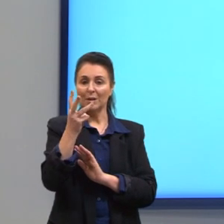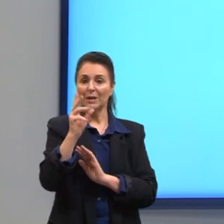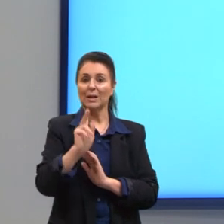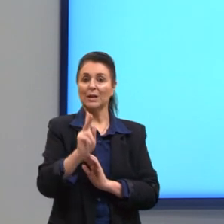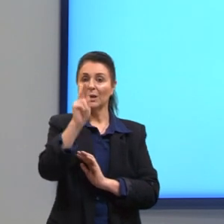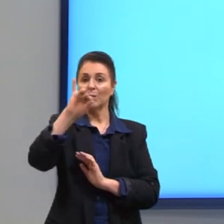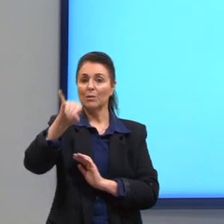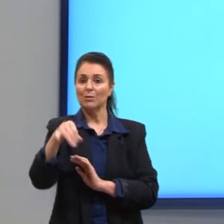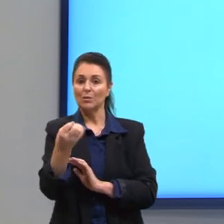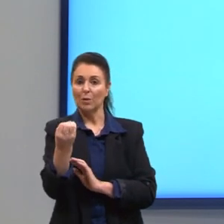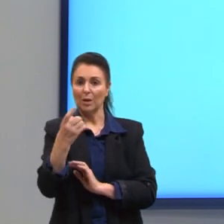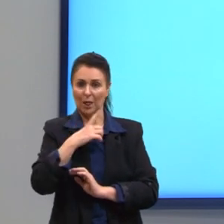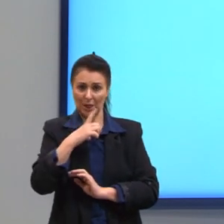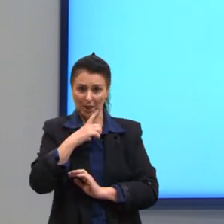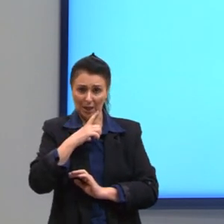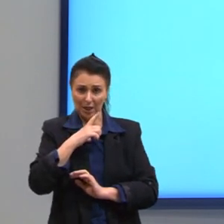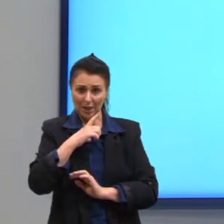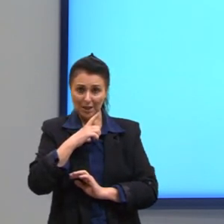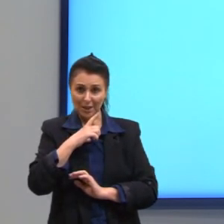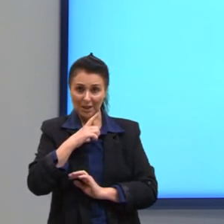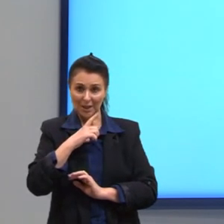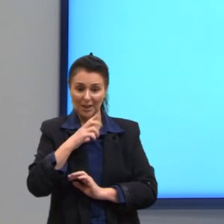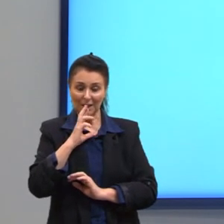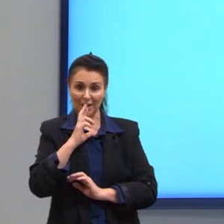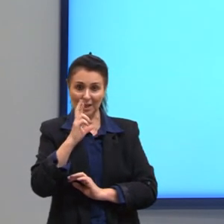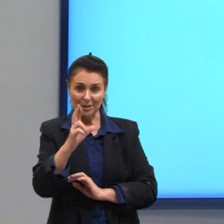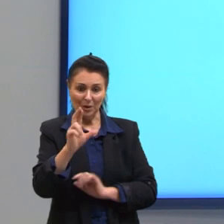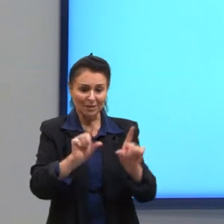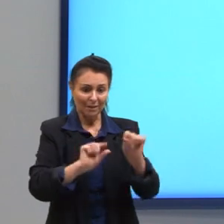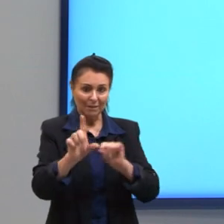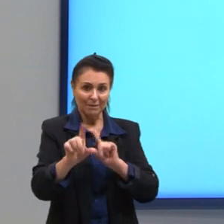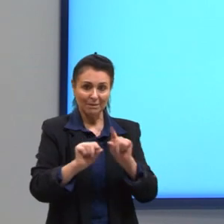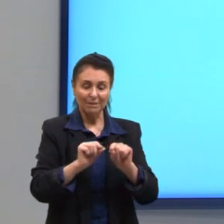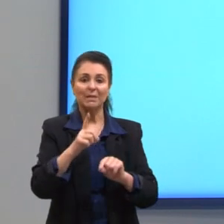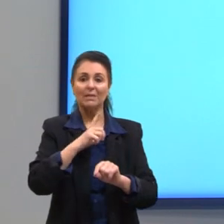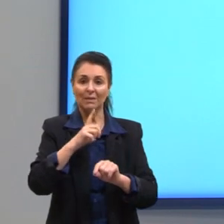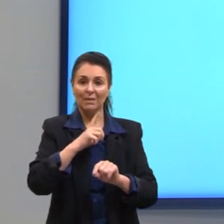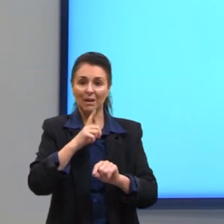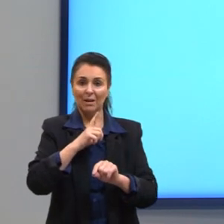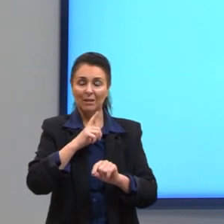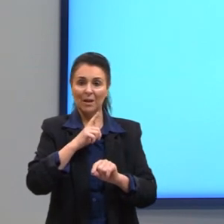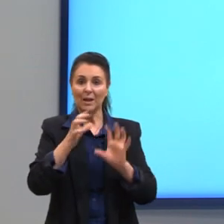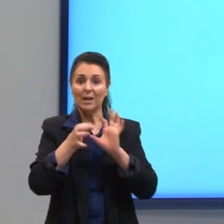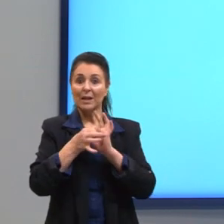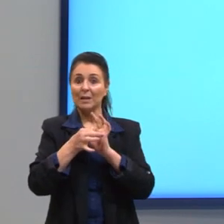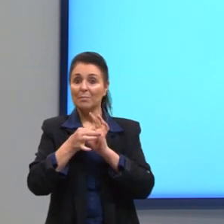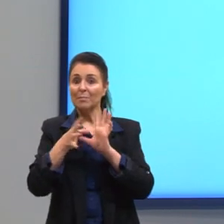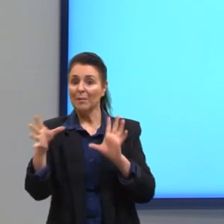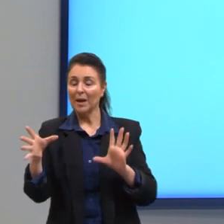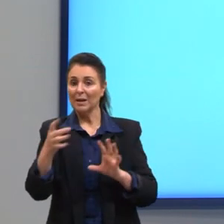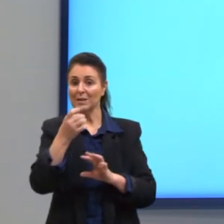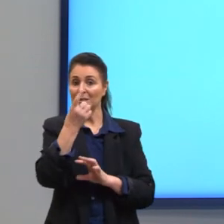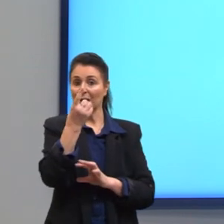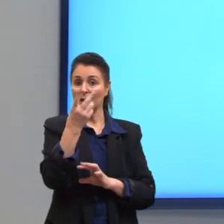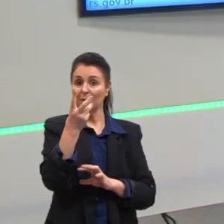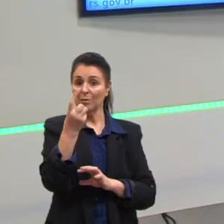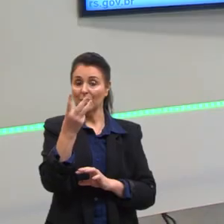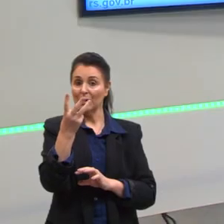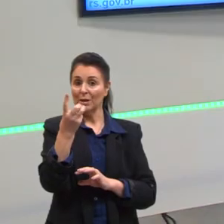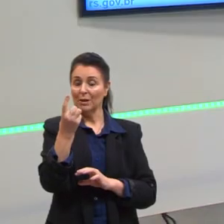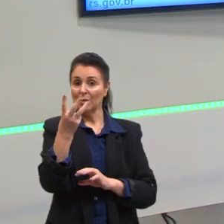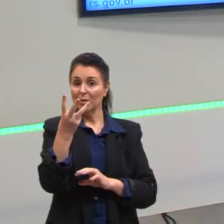resultados nas nas e as alternativas eu tenho que liberar 112 mas ele não traz o valor